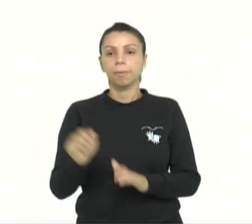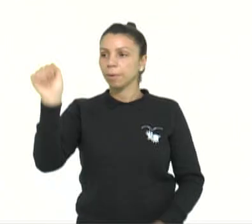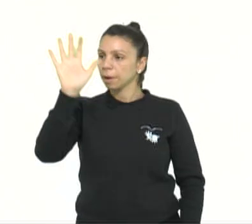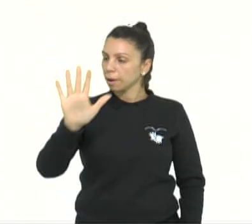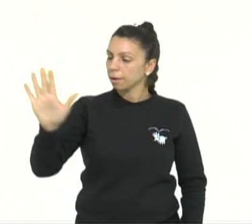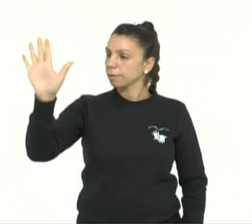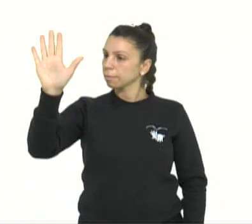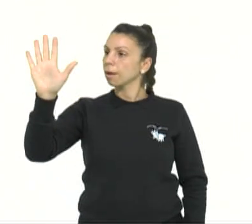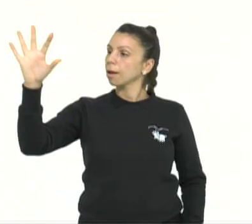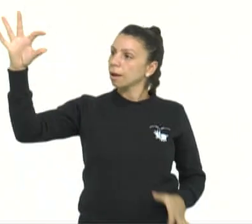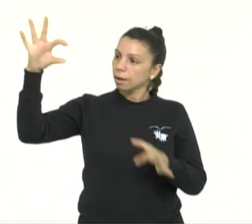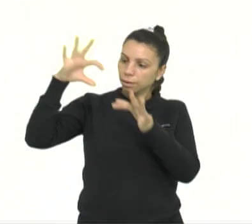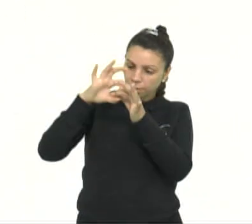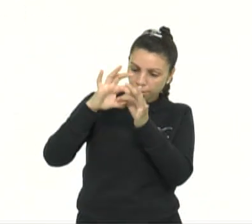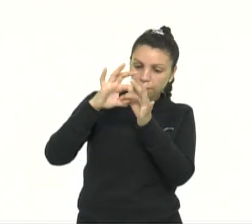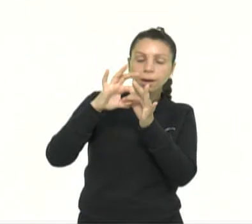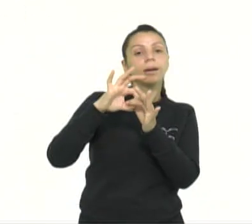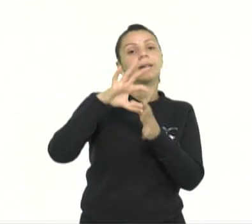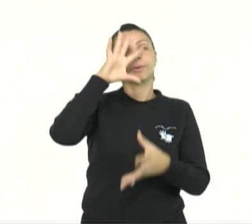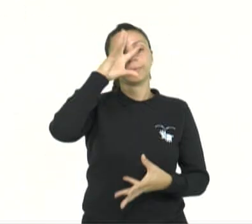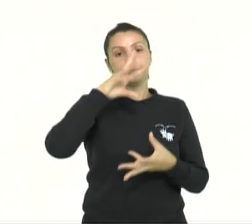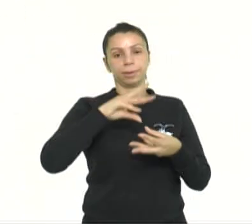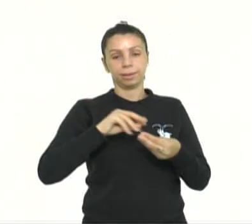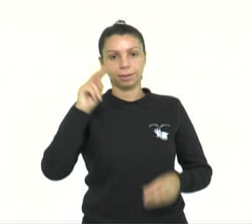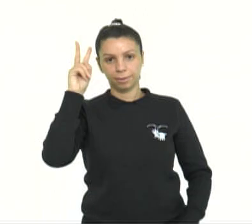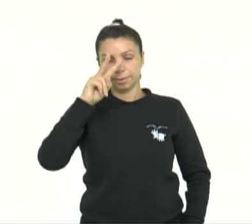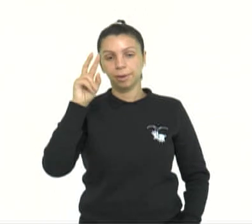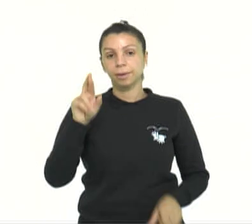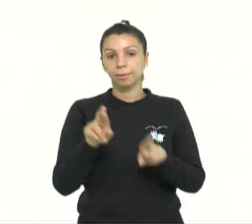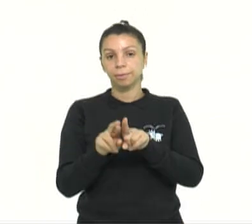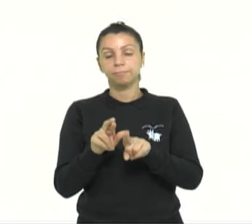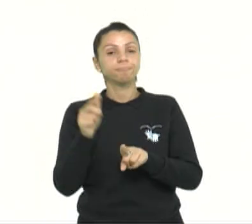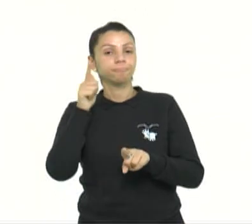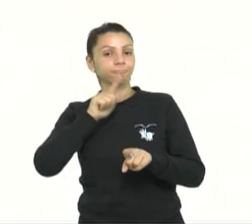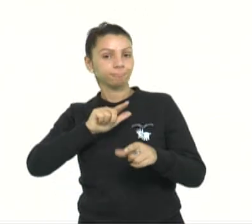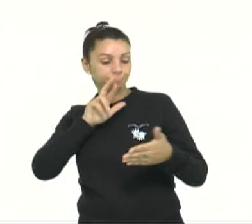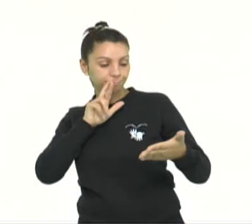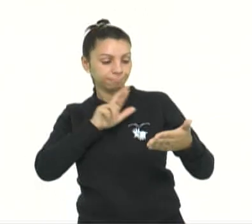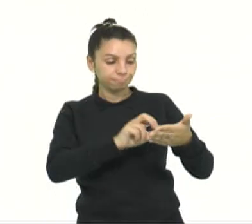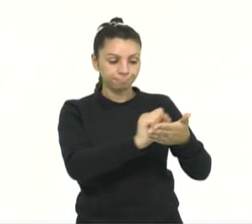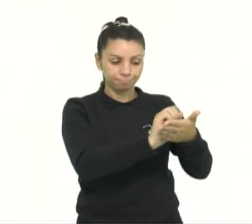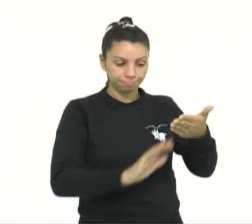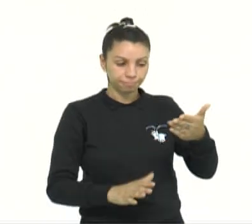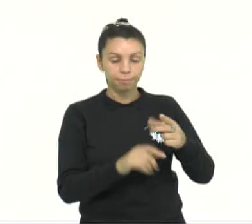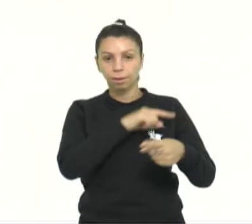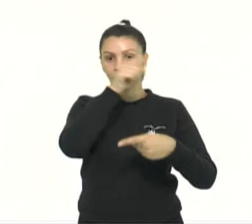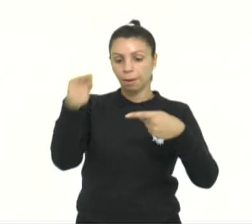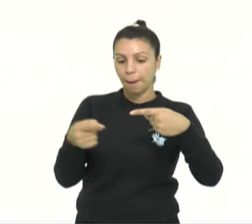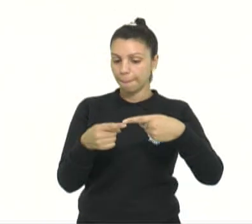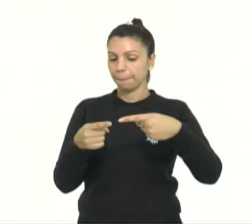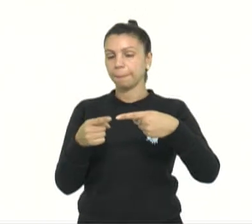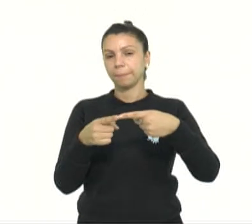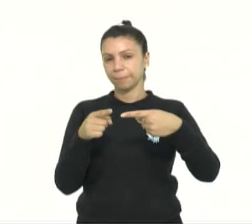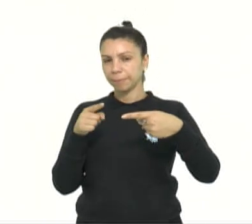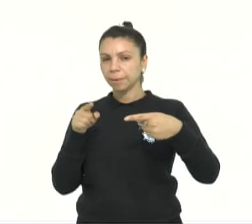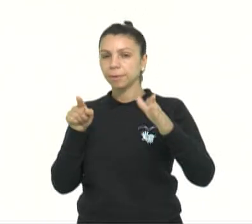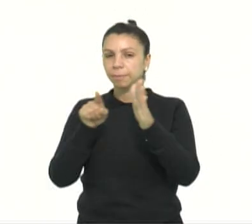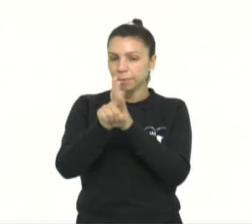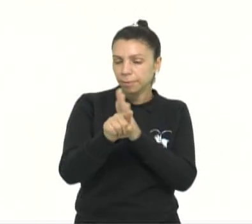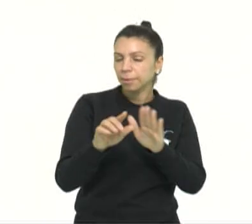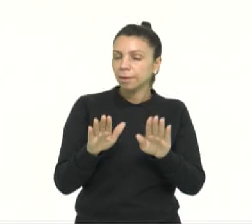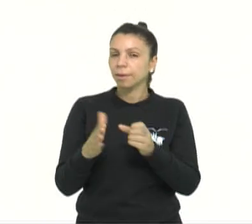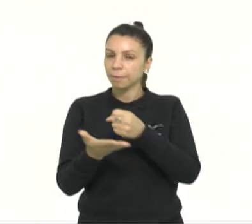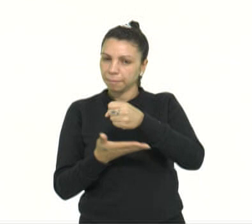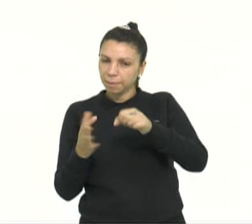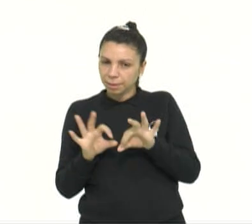você consegue entender a história e aí responder as perguntas. No caso, a primeira pergunta ela é bem básica, mostra